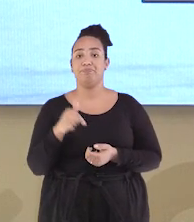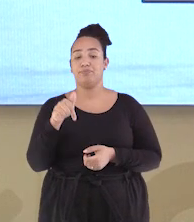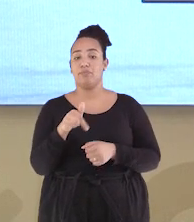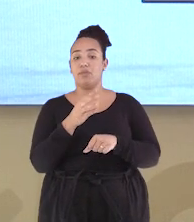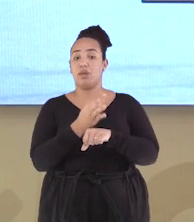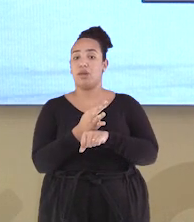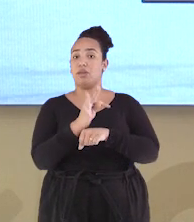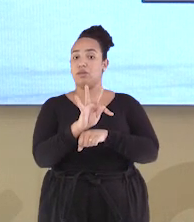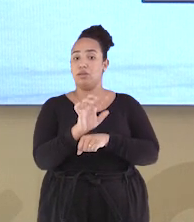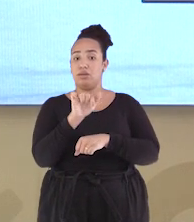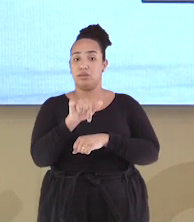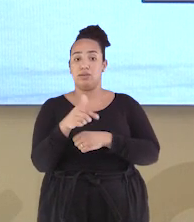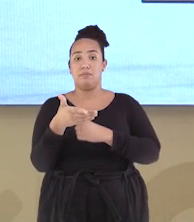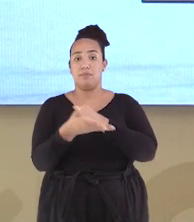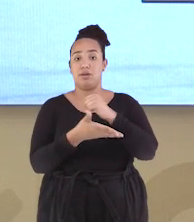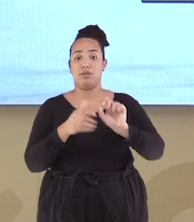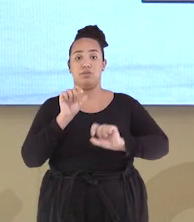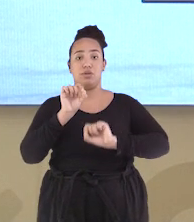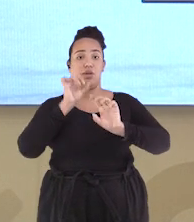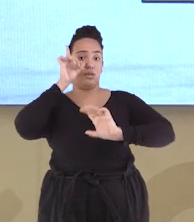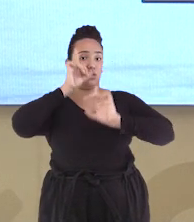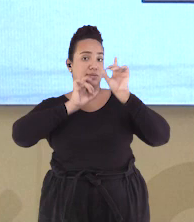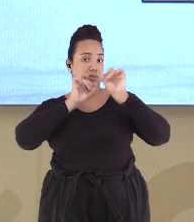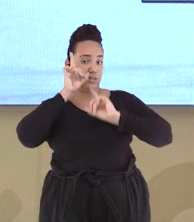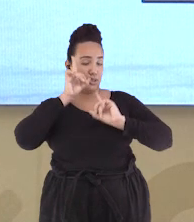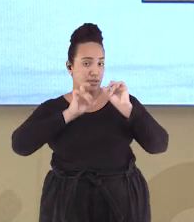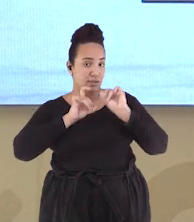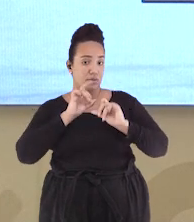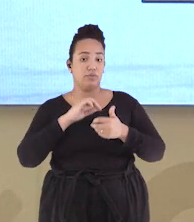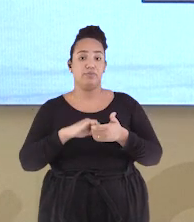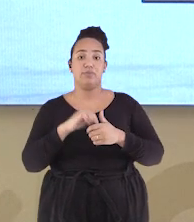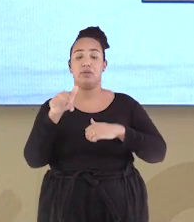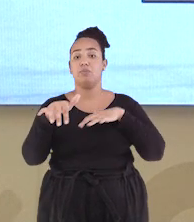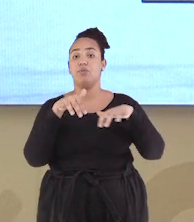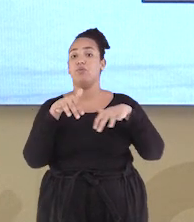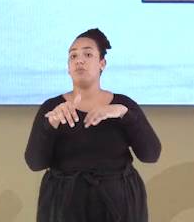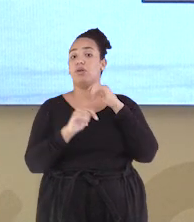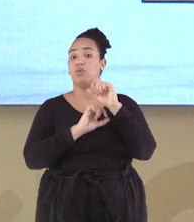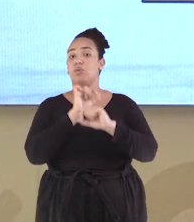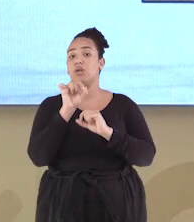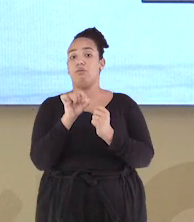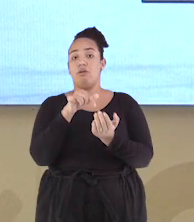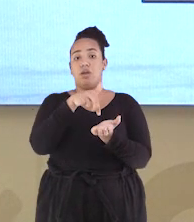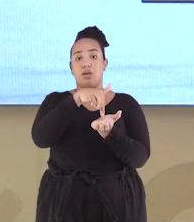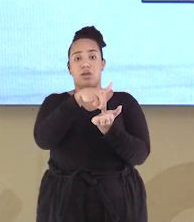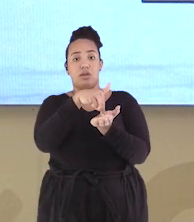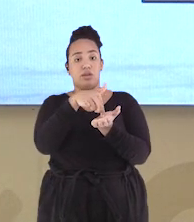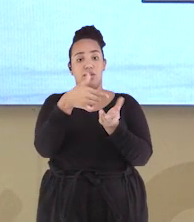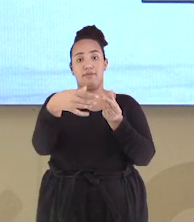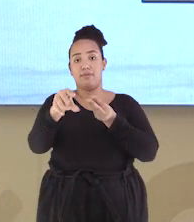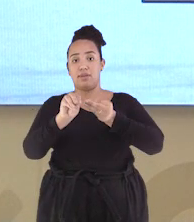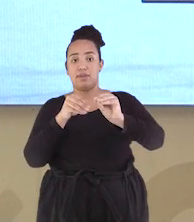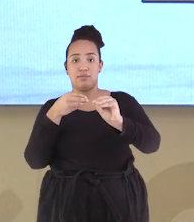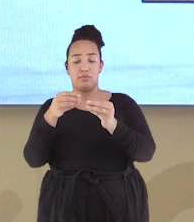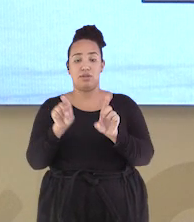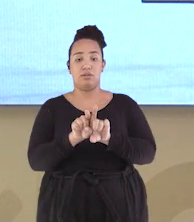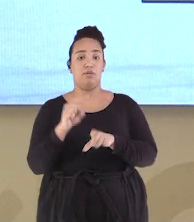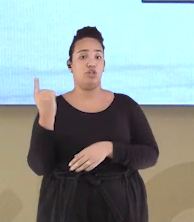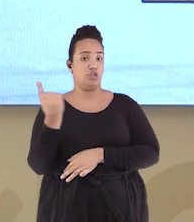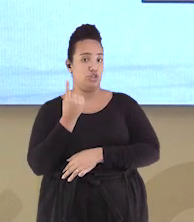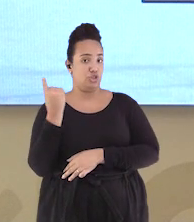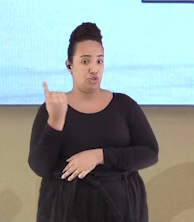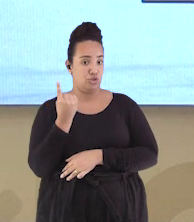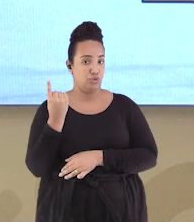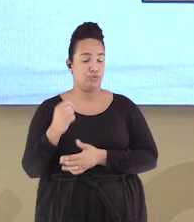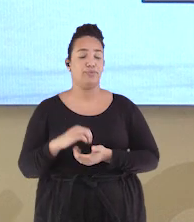técnica do movimento se baseia em movimentos expressivos. Os elementos avaliados são o equilíbrio do corpo, flexibilidade e